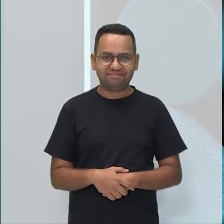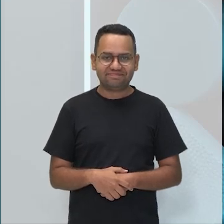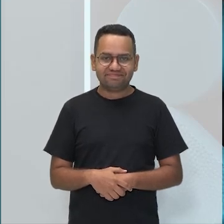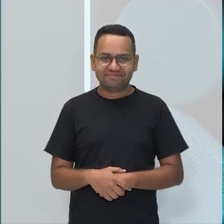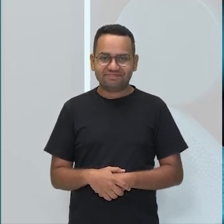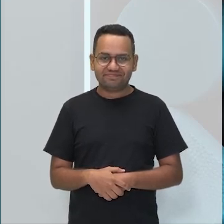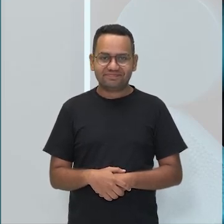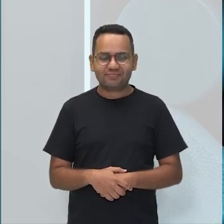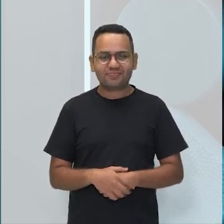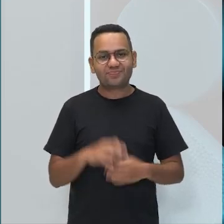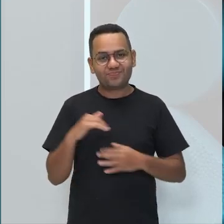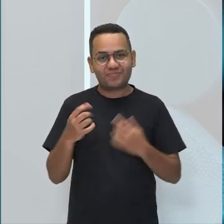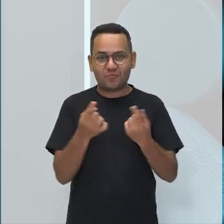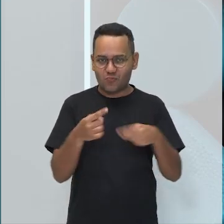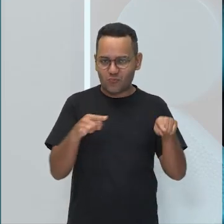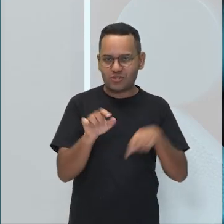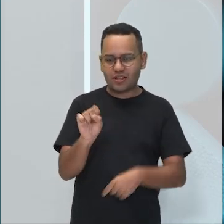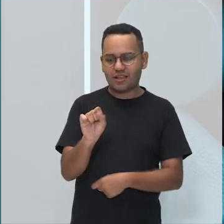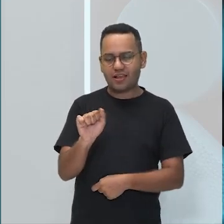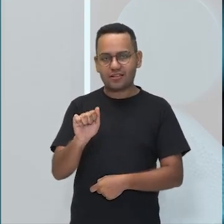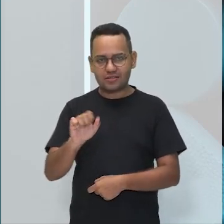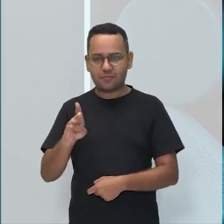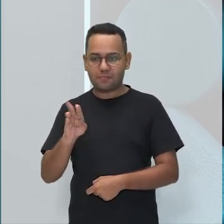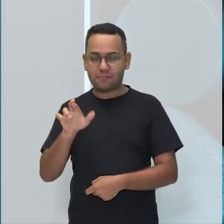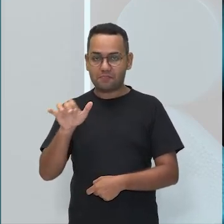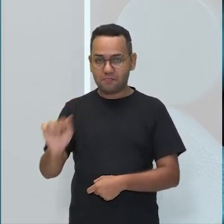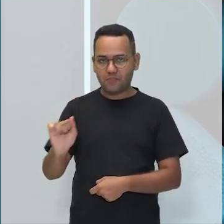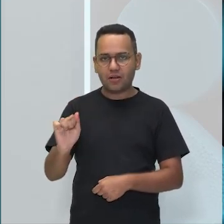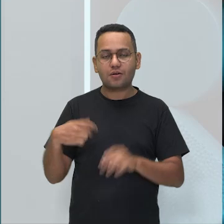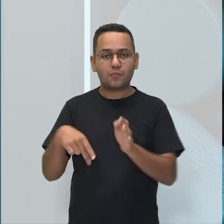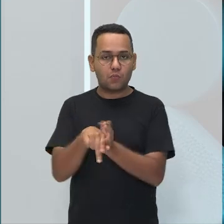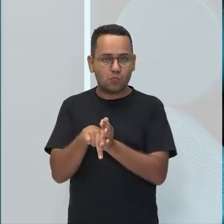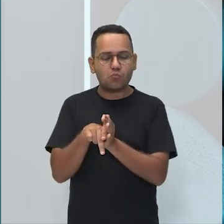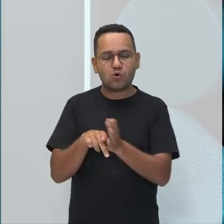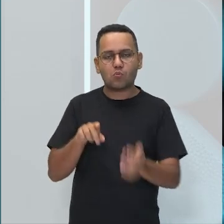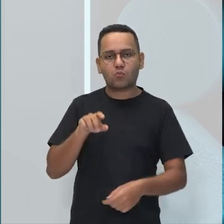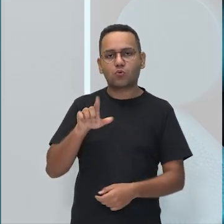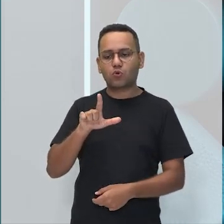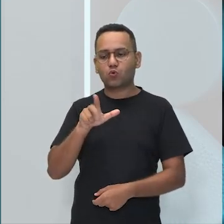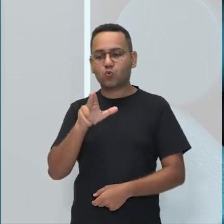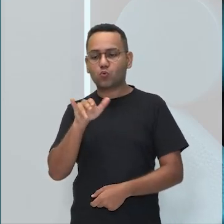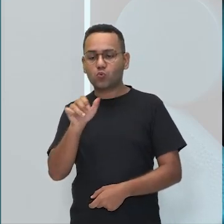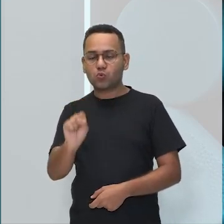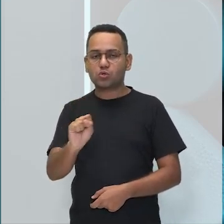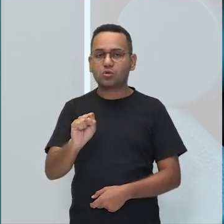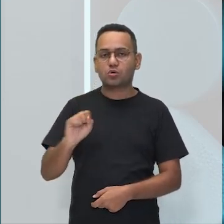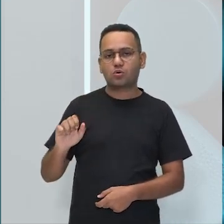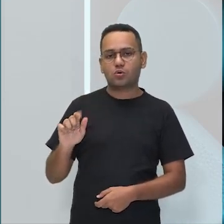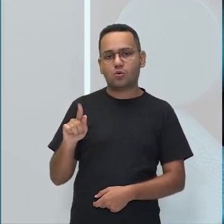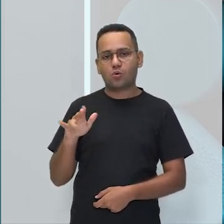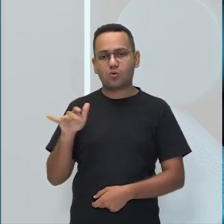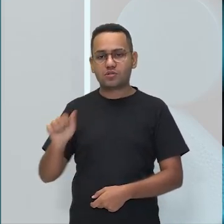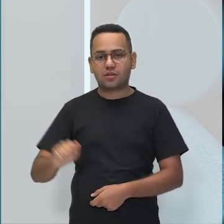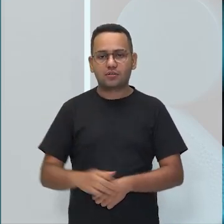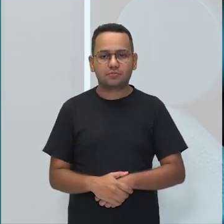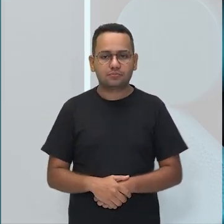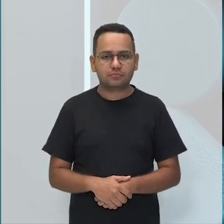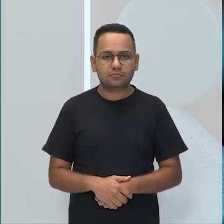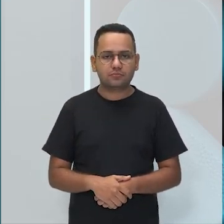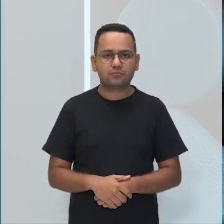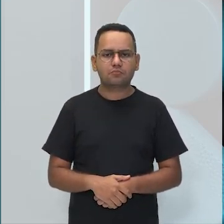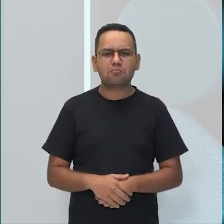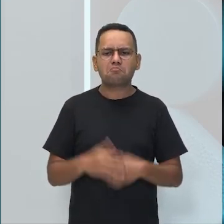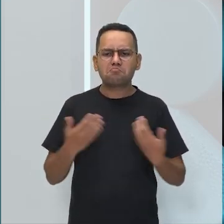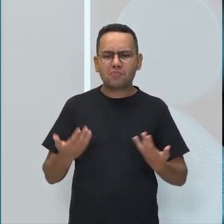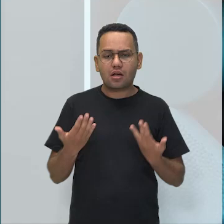Música Asa Branca, de Luiz Gonzaga, que foi cantada, imortalizada por este cantor. É uma música que